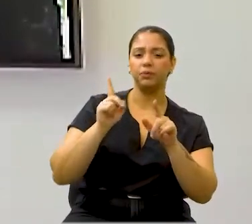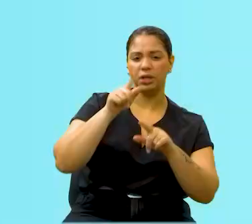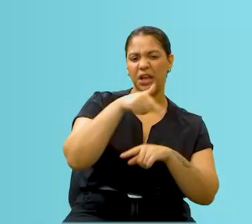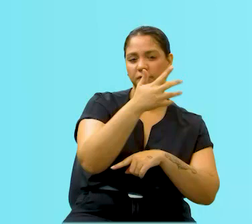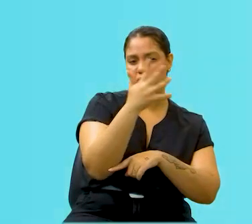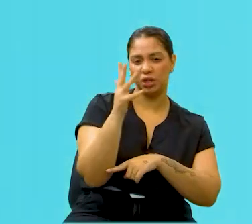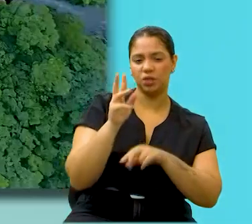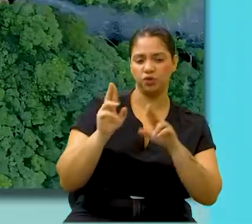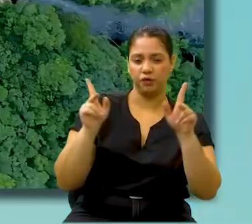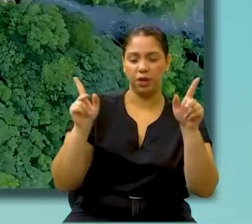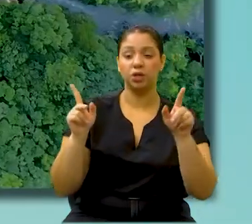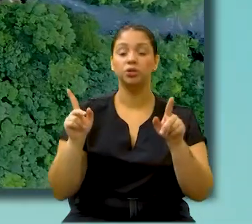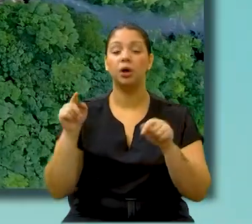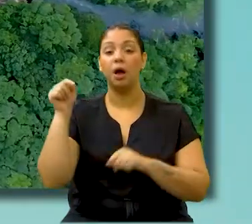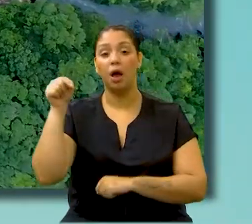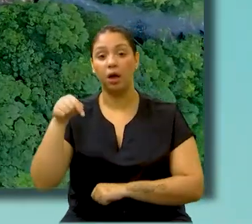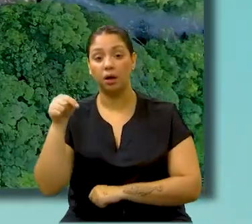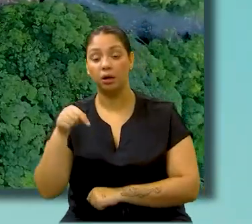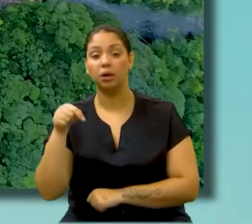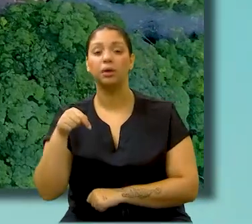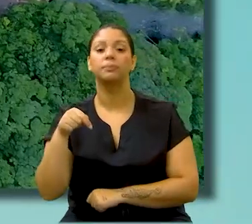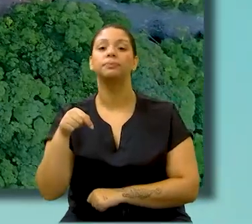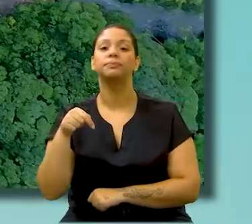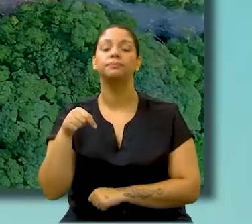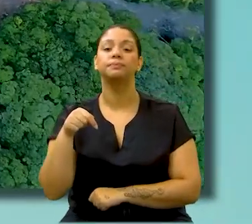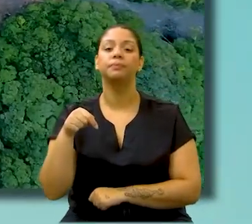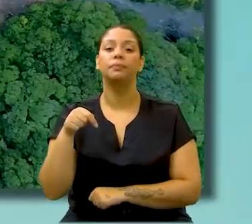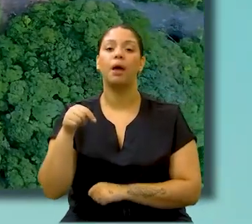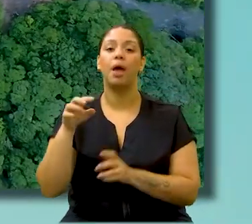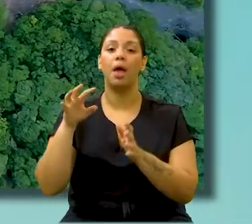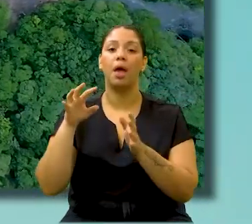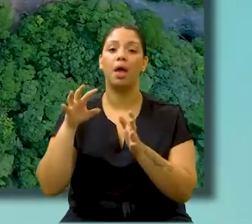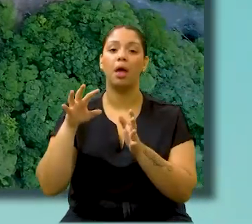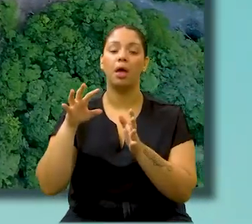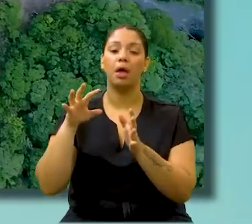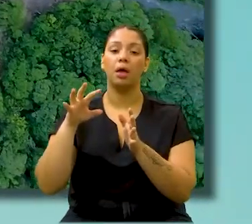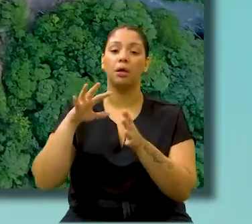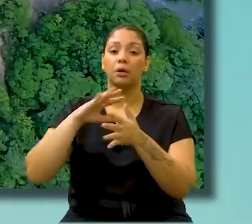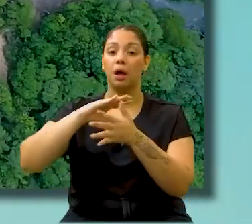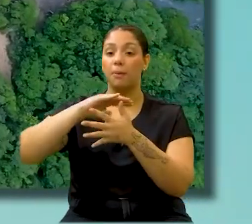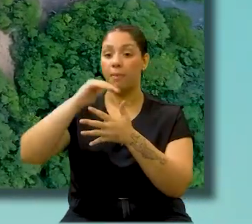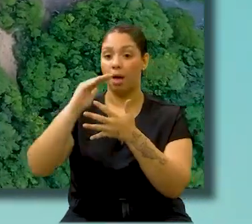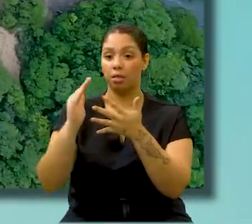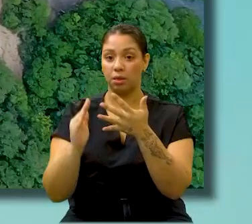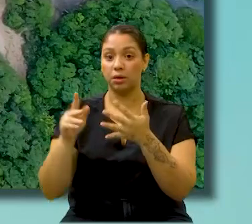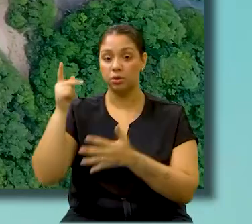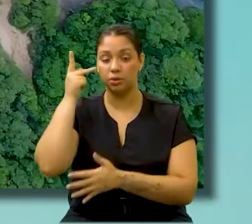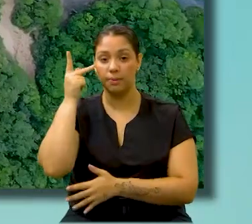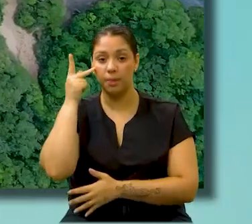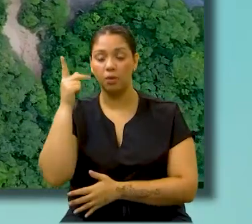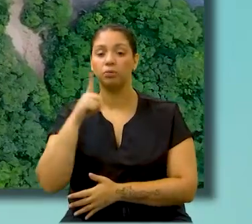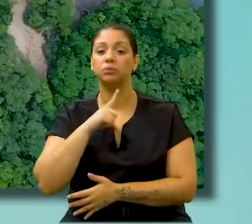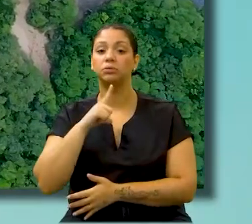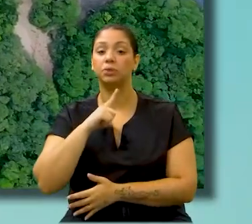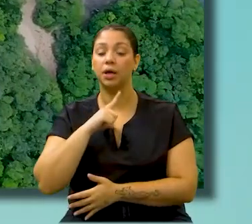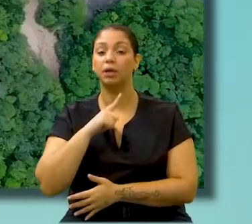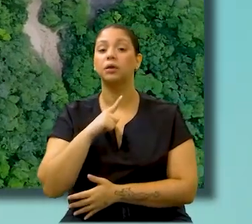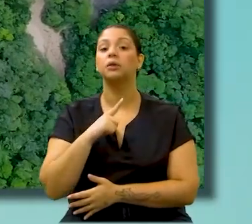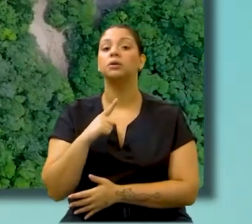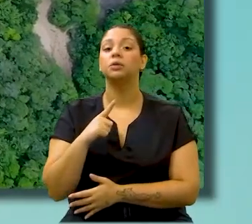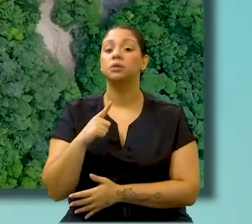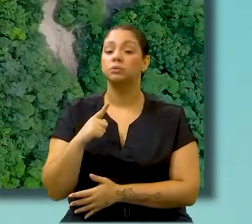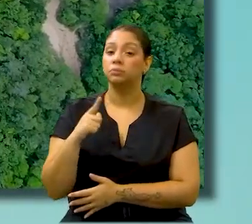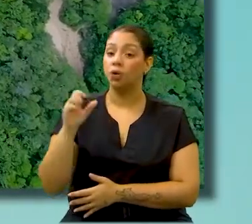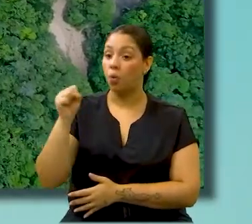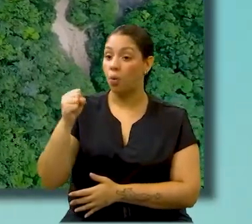pela vegetação também, mas aqui na Mata Atlântica é o contrário, né? A gente pode utilizar 80% da propriedade